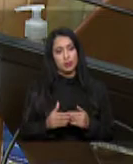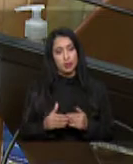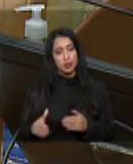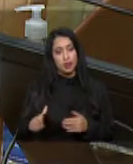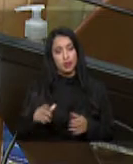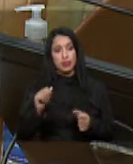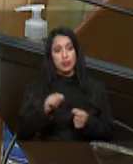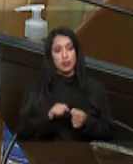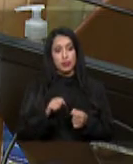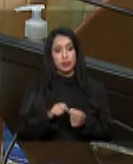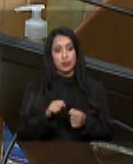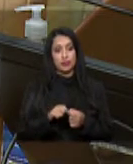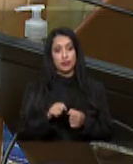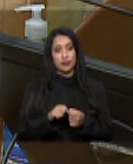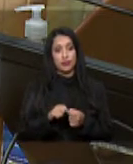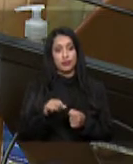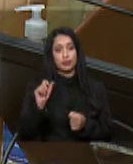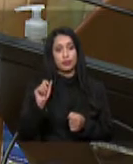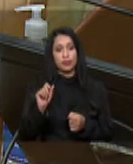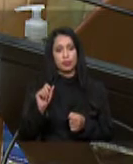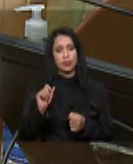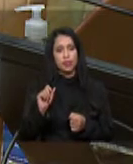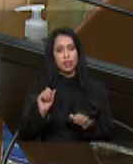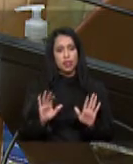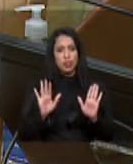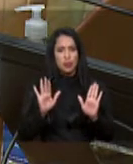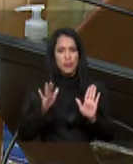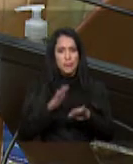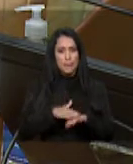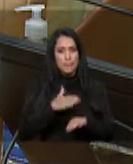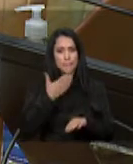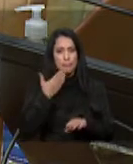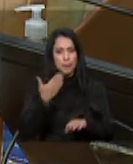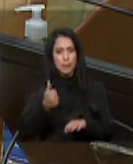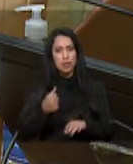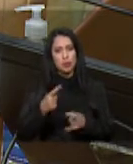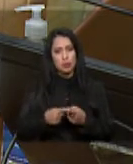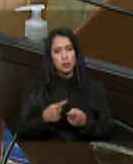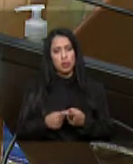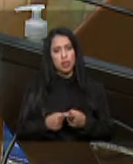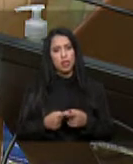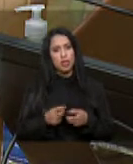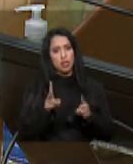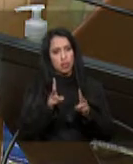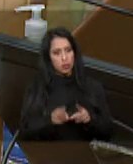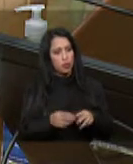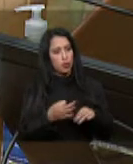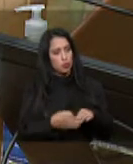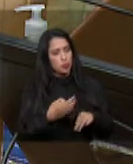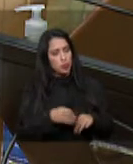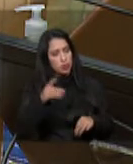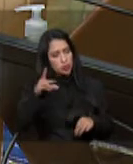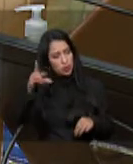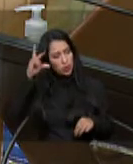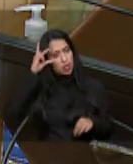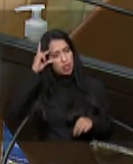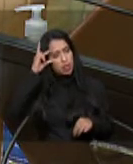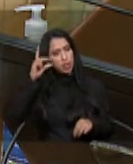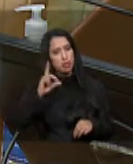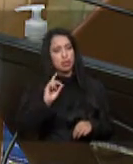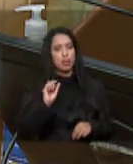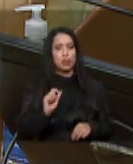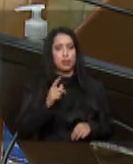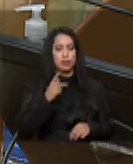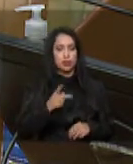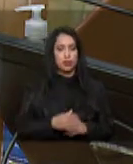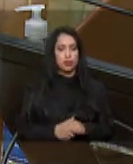produzir esses efeitos. Mas aí eu acho que seria melhor que realmente, até porque é isso mesmo, o ministro André tem razão quando afirma que houve